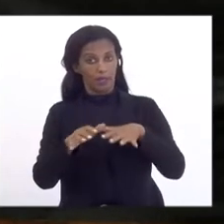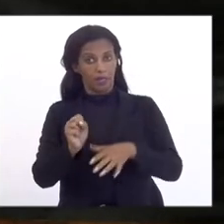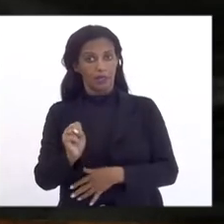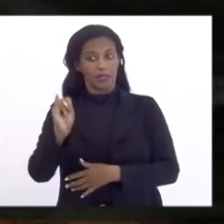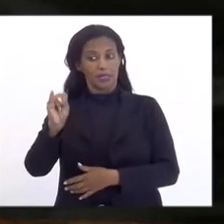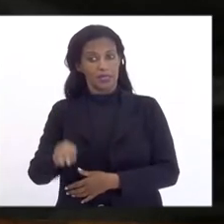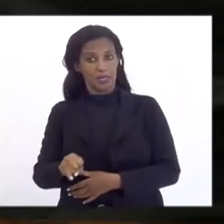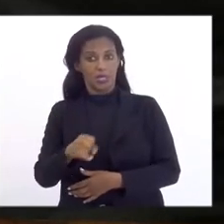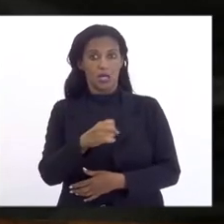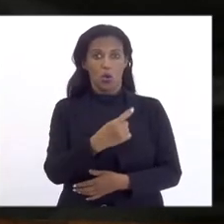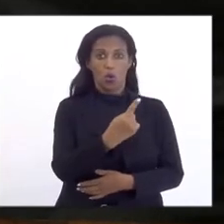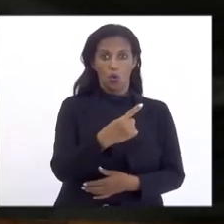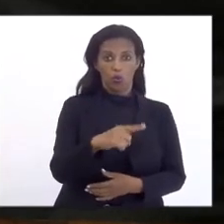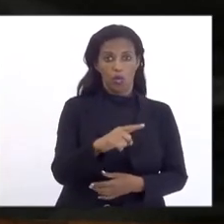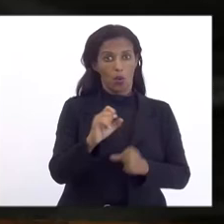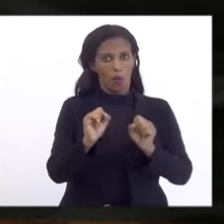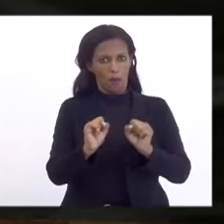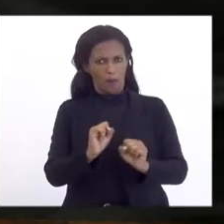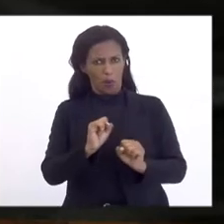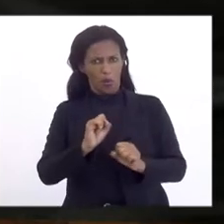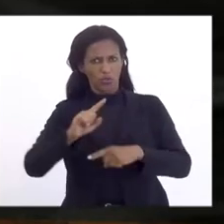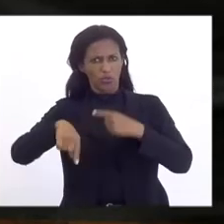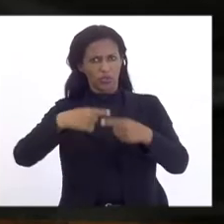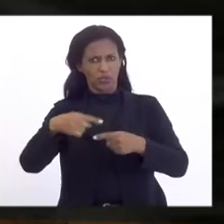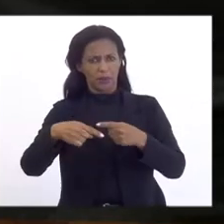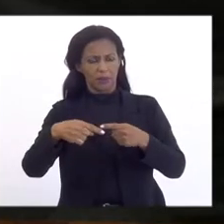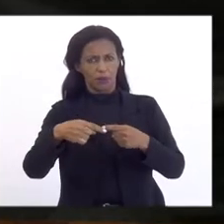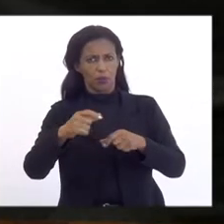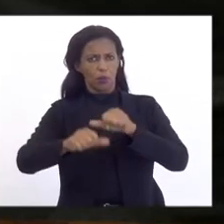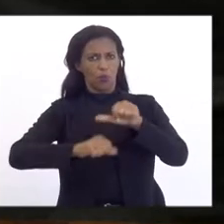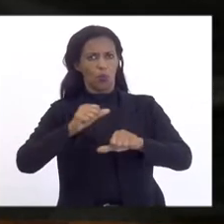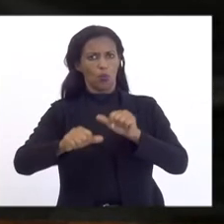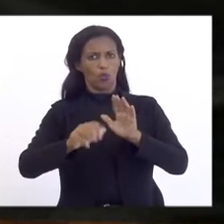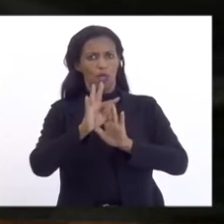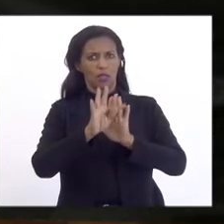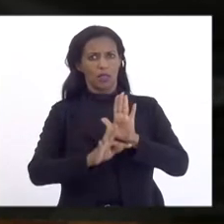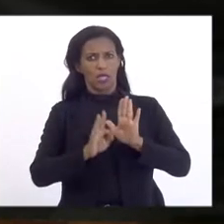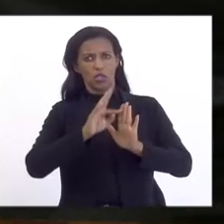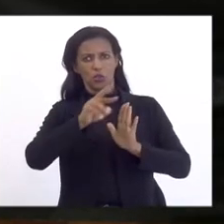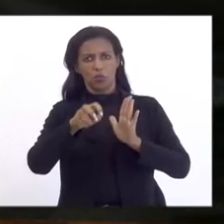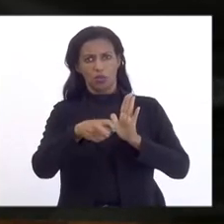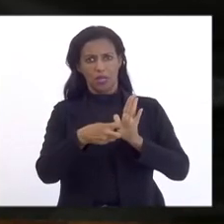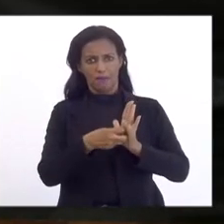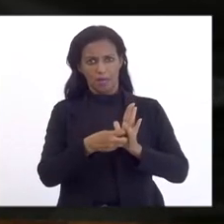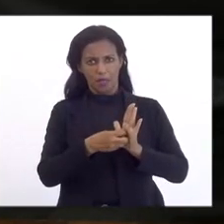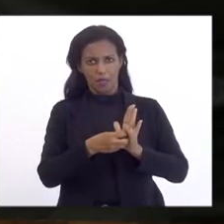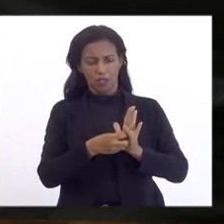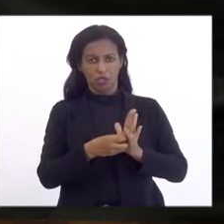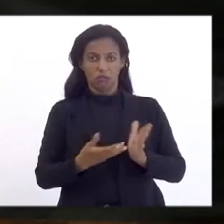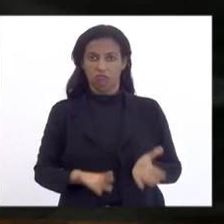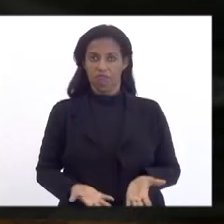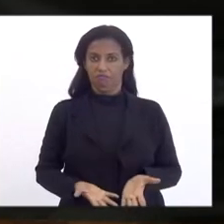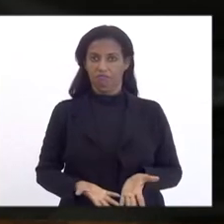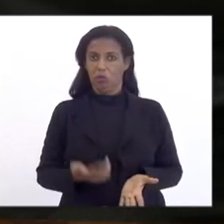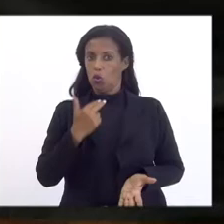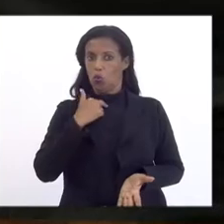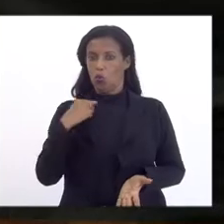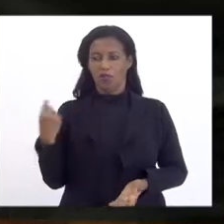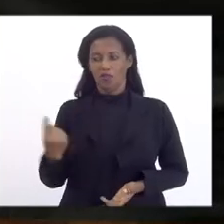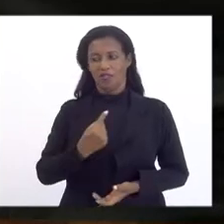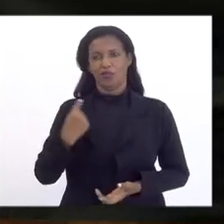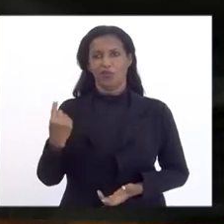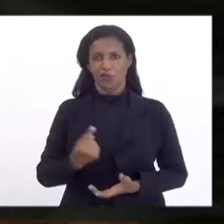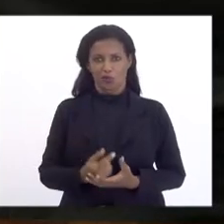não, pode receber emendas ao texto? Eu acho que essa decisão não pode ser só nossa. Sim. Então, é só isso,